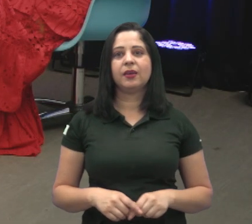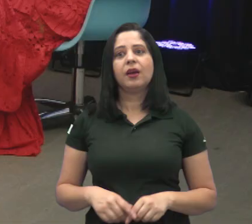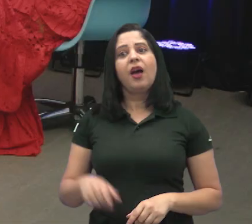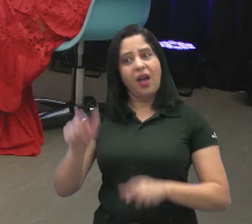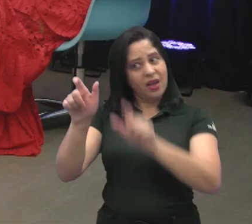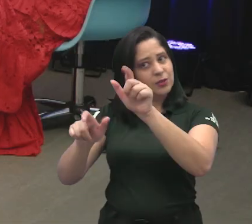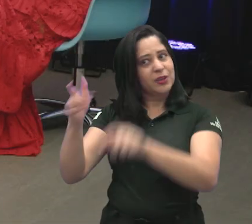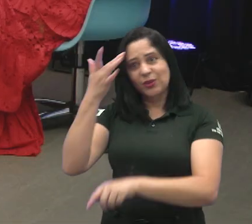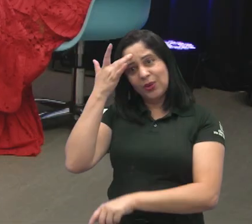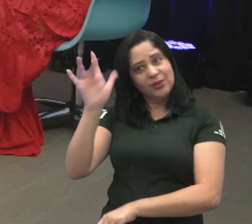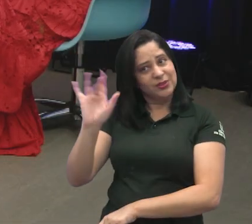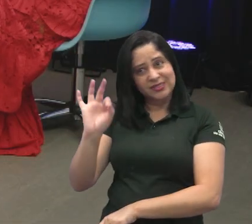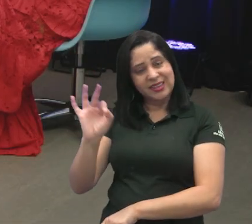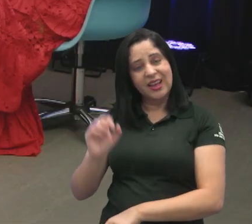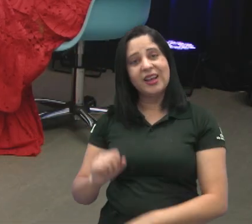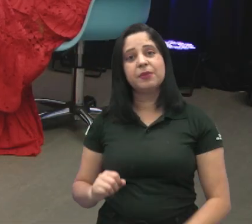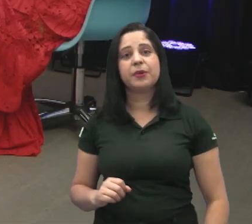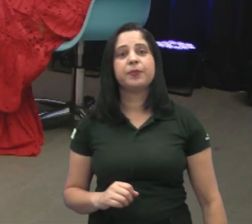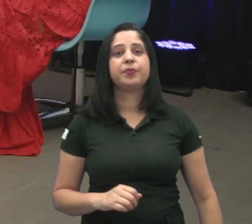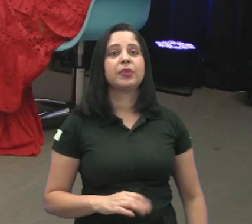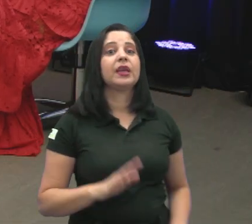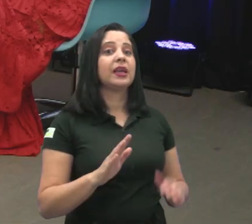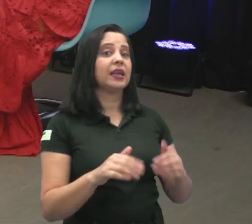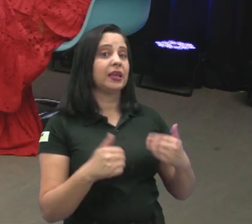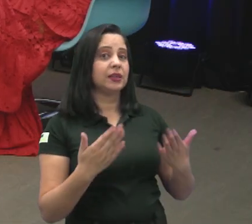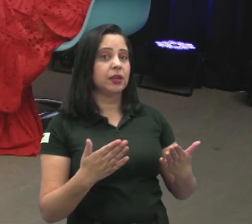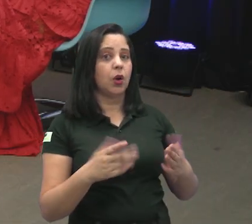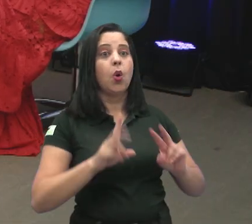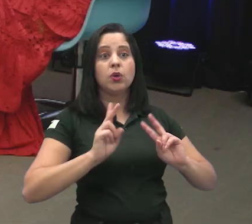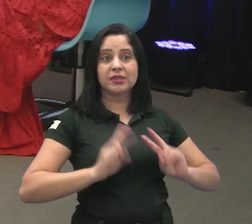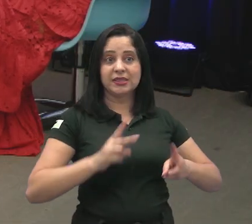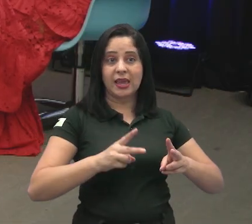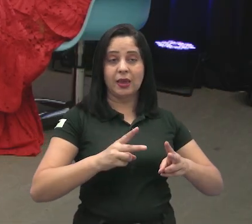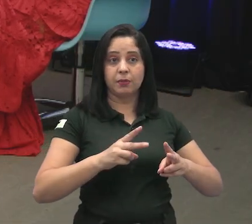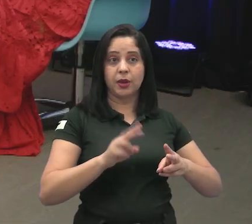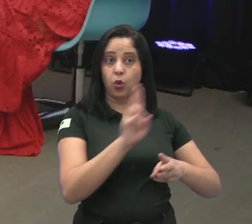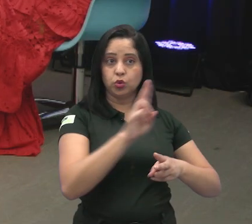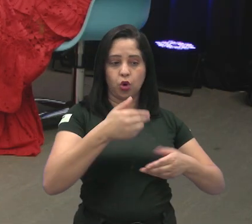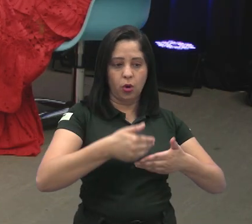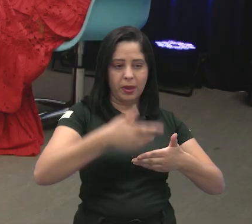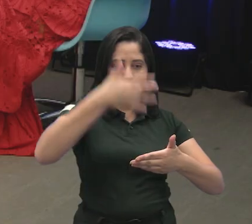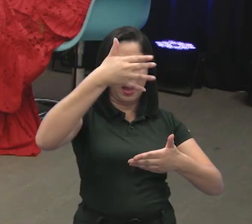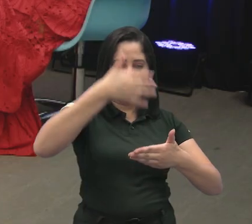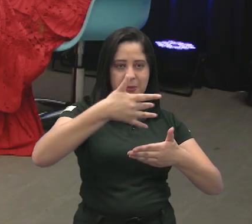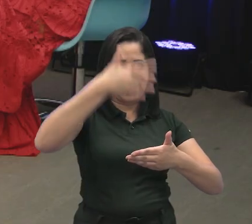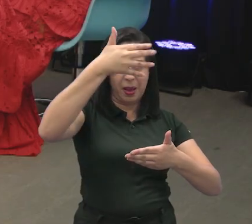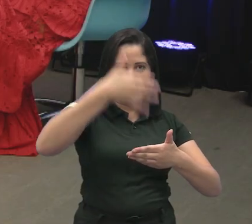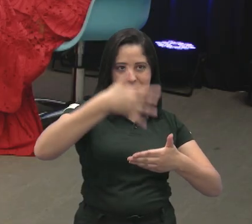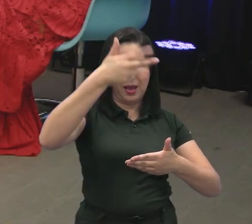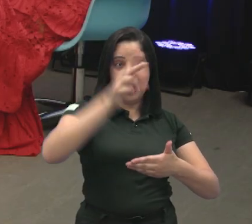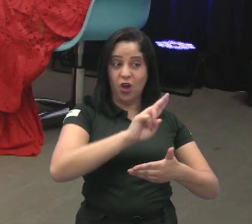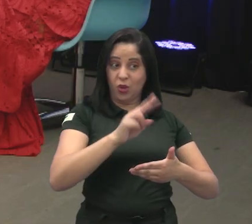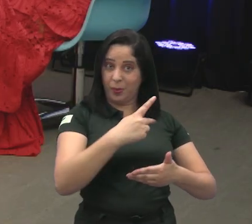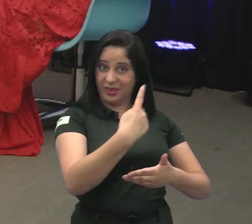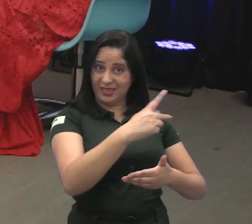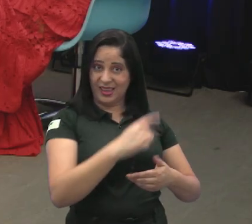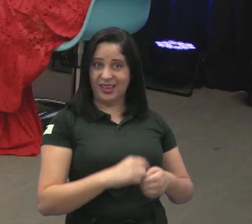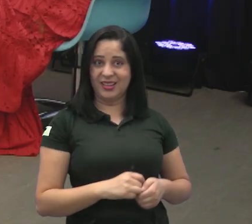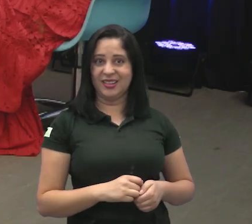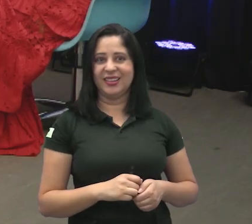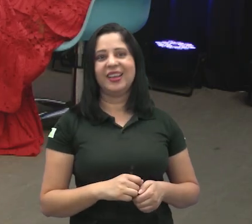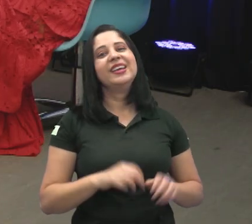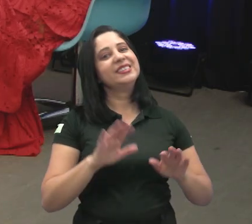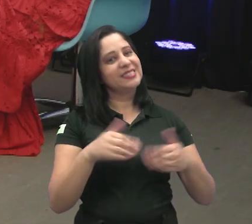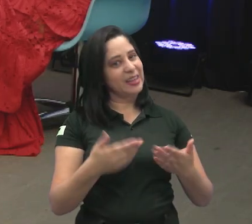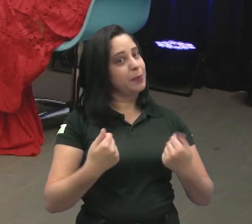não sabiam disso, né? Apesar que aparece nos créditos pra quem vê na televisão. Fica de olho. Não desligue antes de